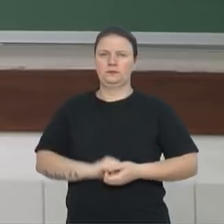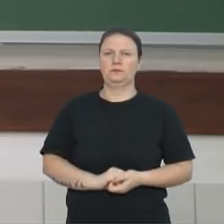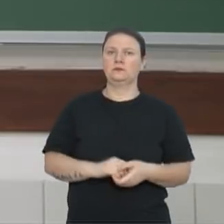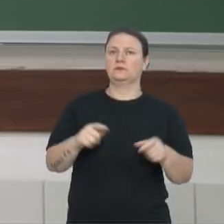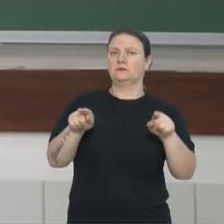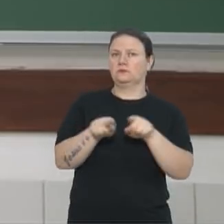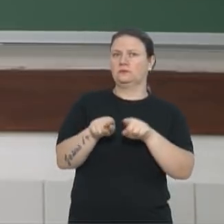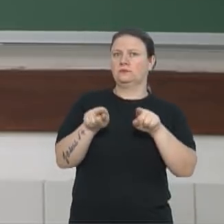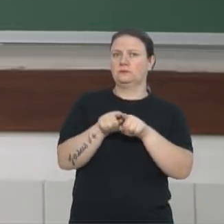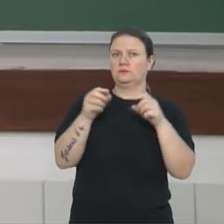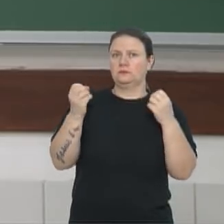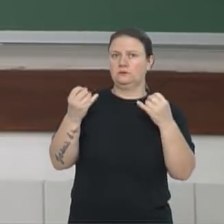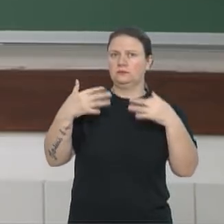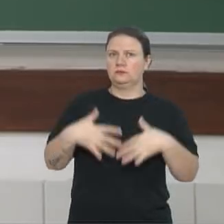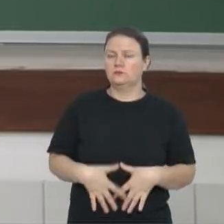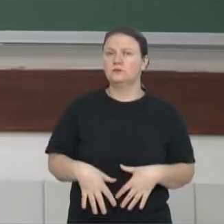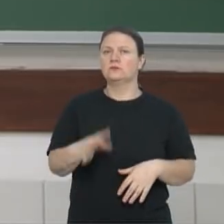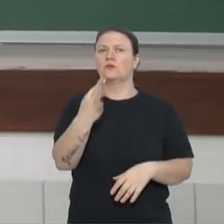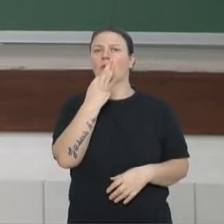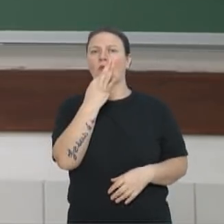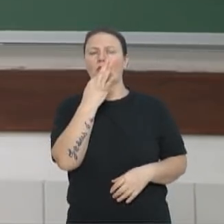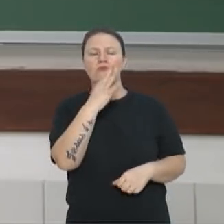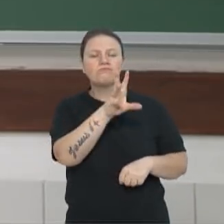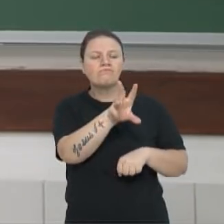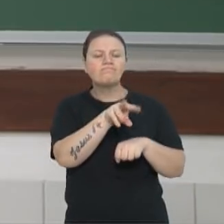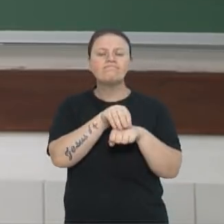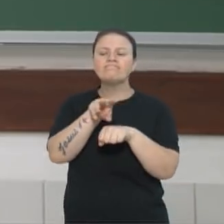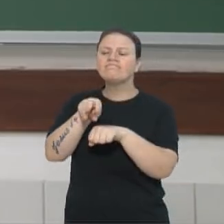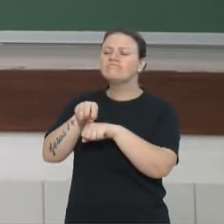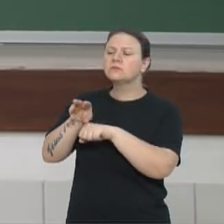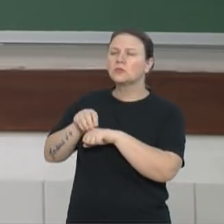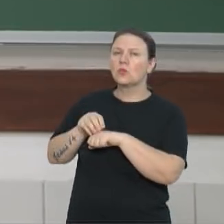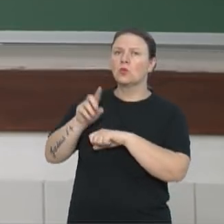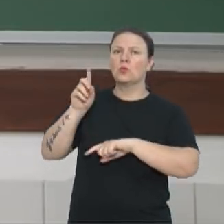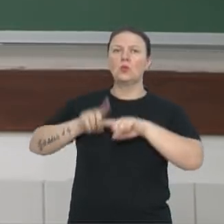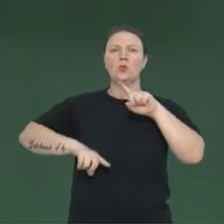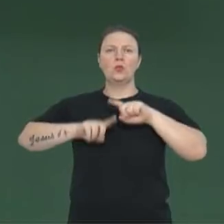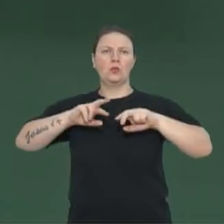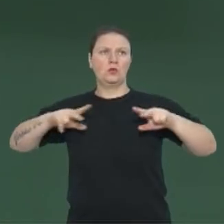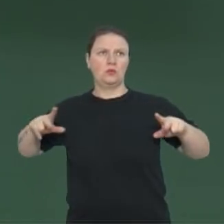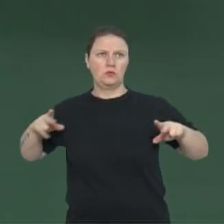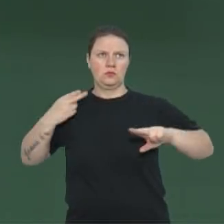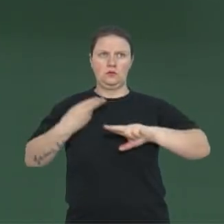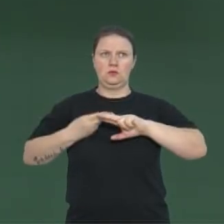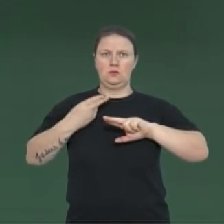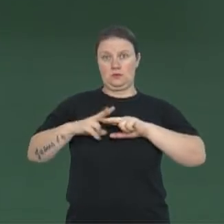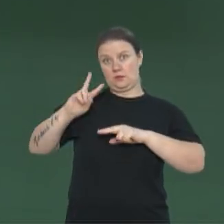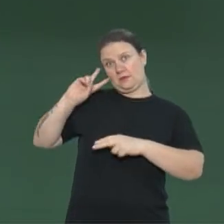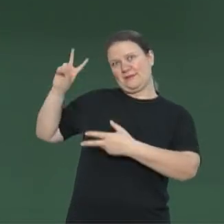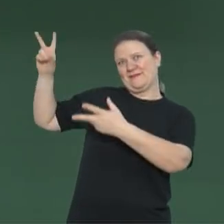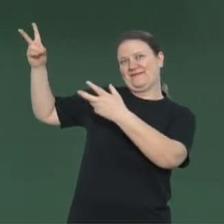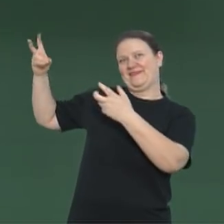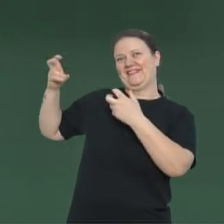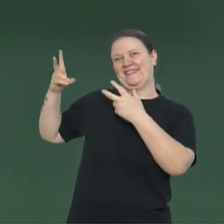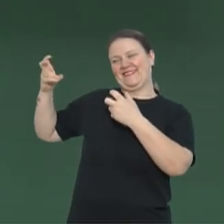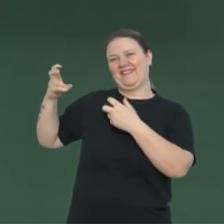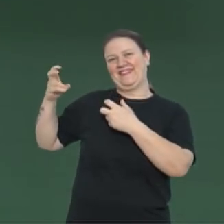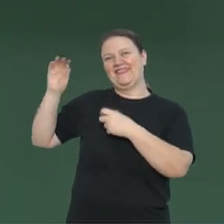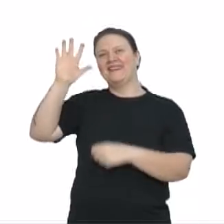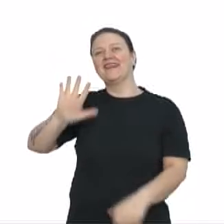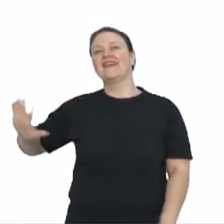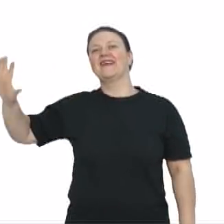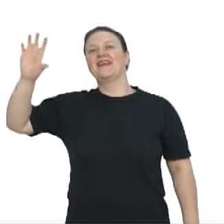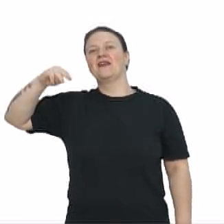também falo de conhecer os recursos que se trabalha. Estão vendo essa imagem aqui?